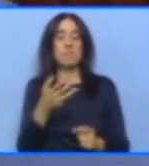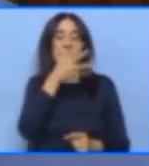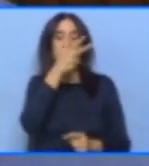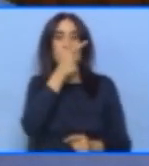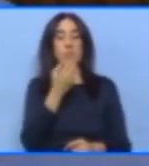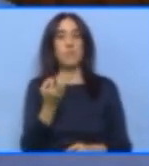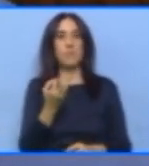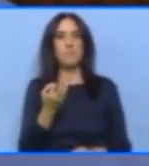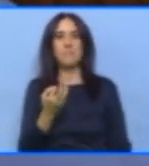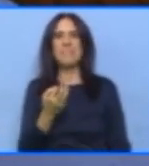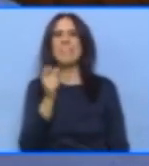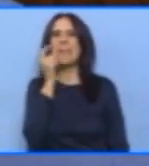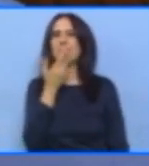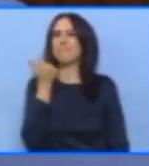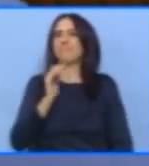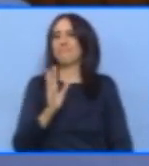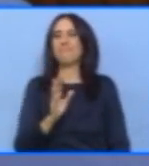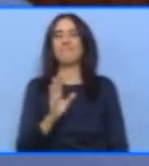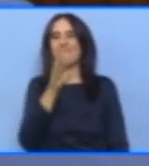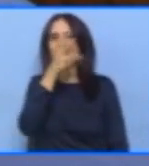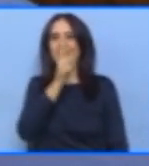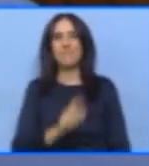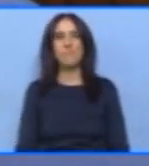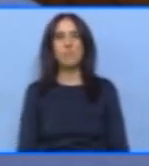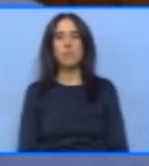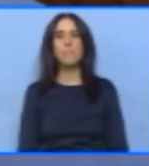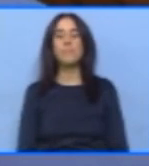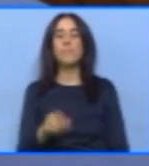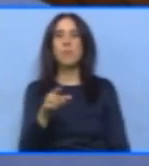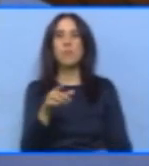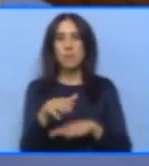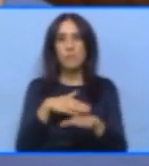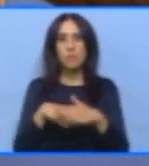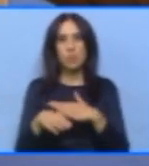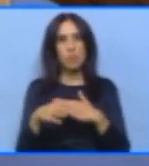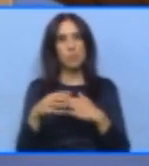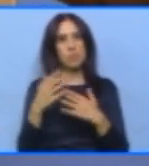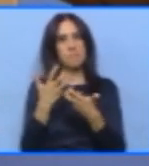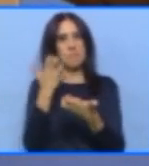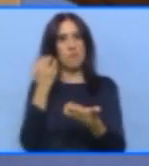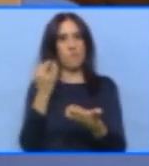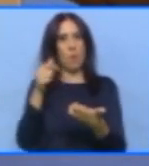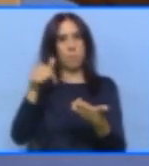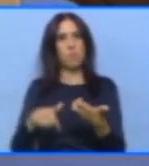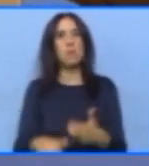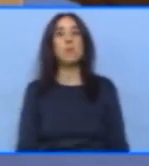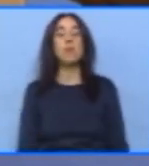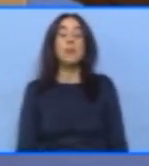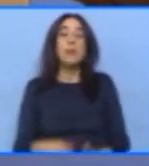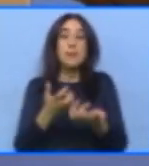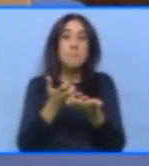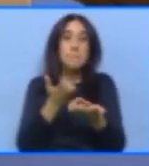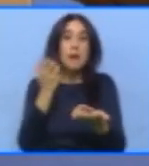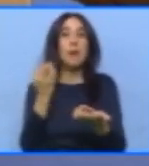incluindo, não vou dizer quem era, o infelizmente. Foi um gesto que imediatamente o conotou. Que o conotou e que no fundo